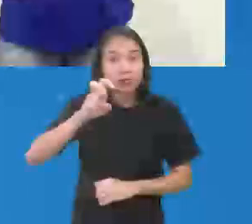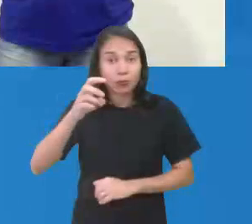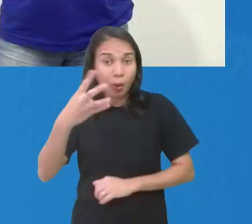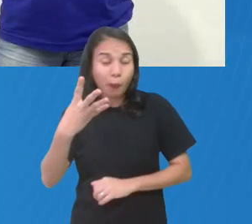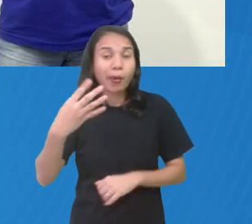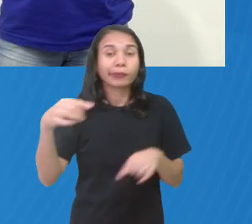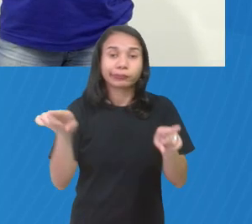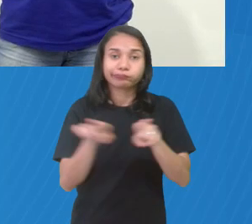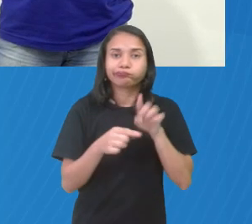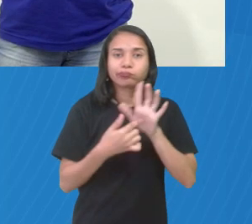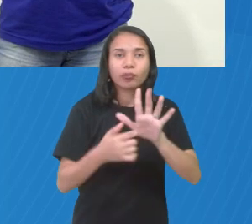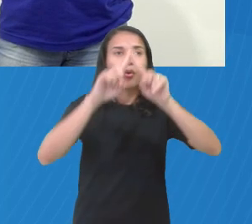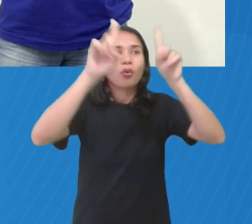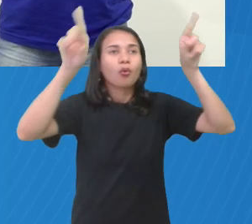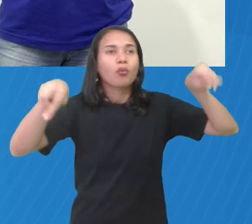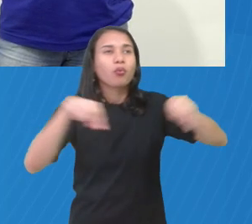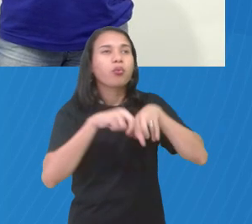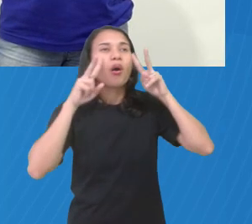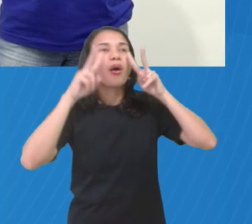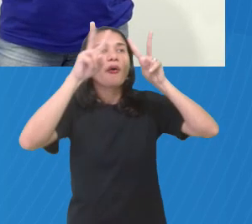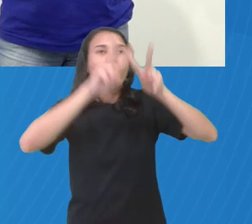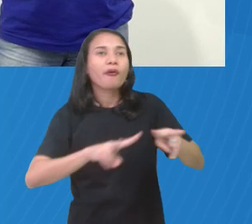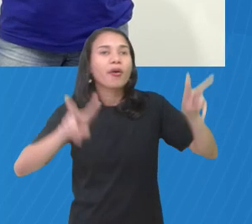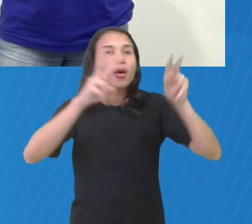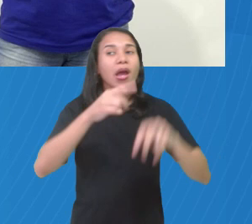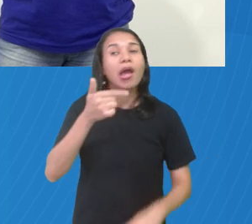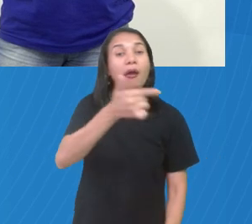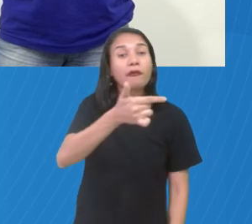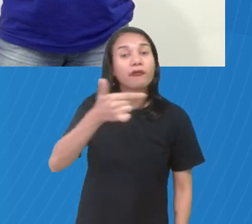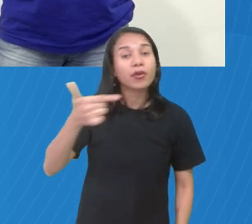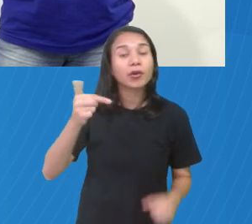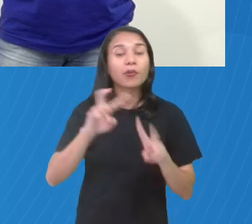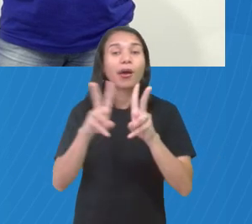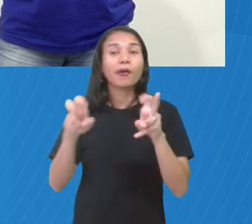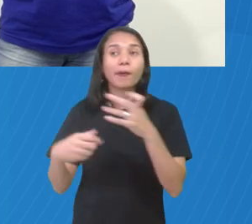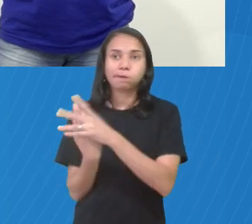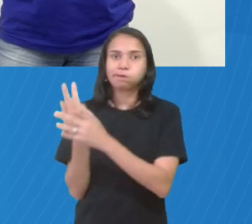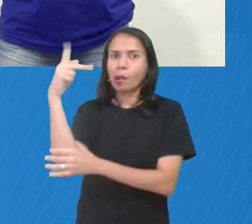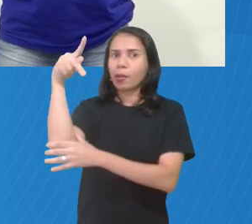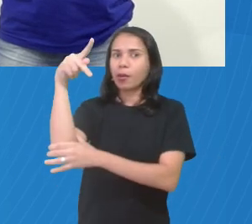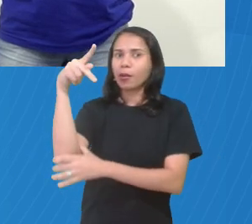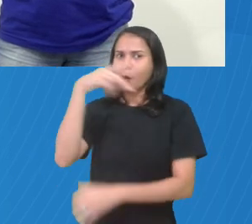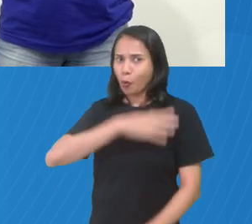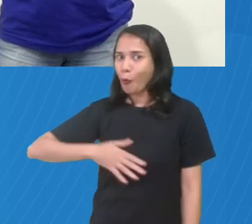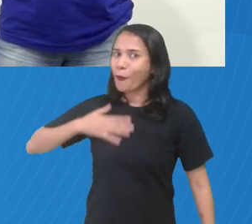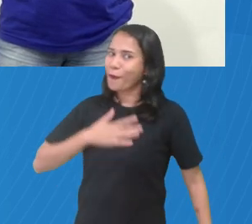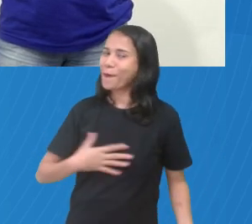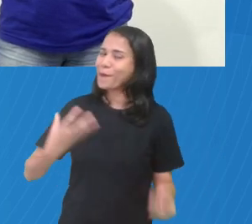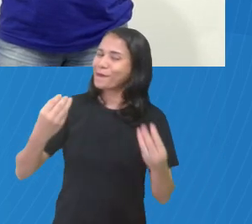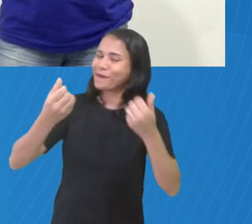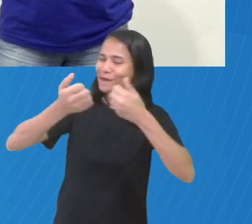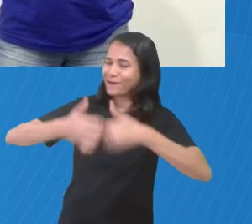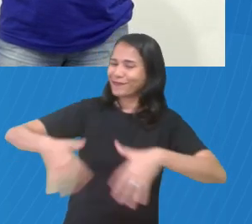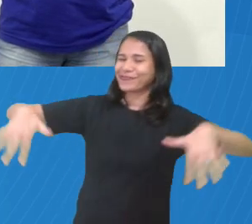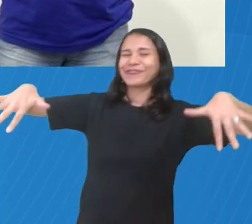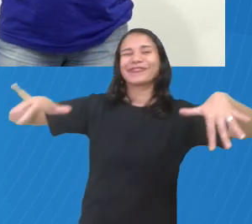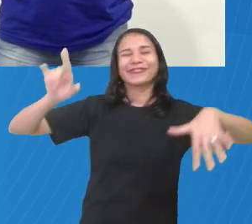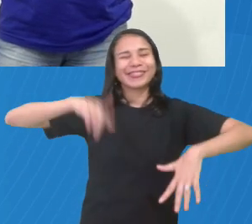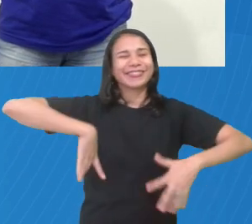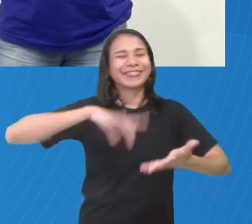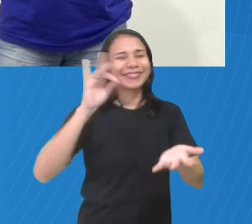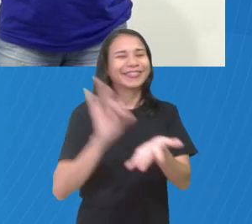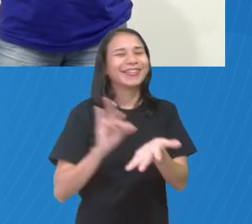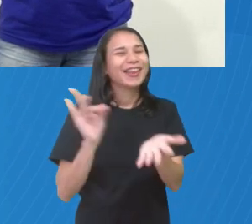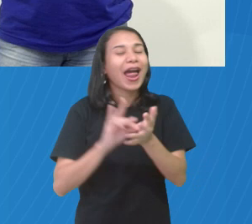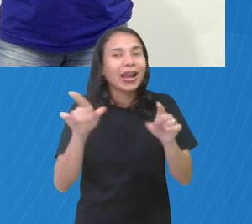654 trazem paisagens e 22 falam sobre plantas. Será que ele gostava da natureza? Fala sério.